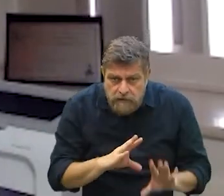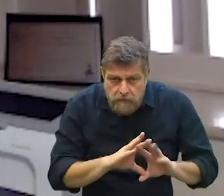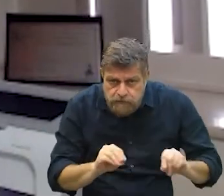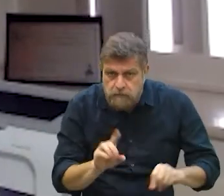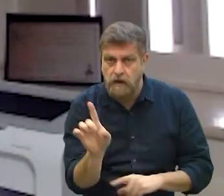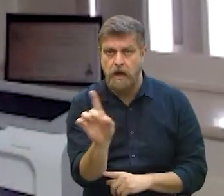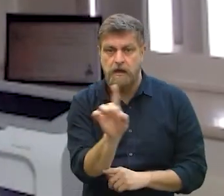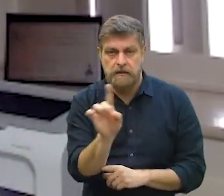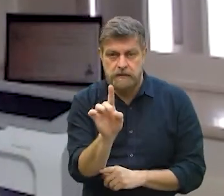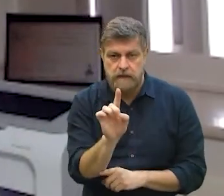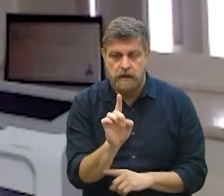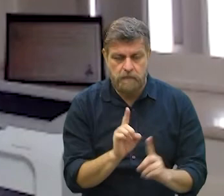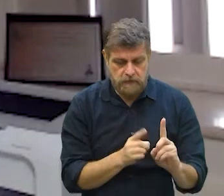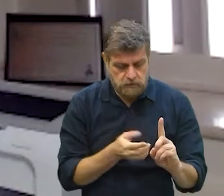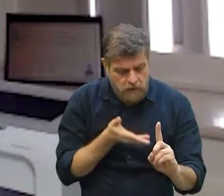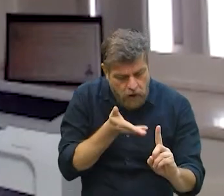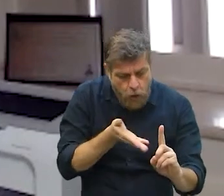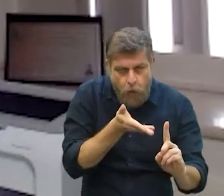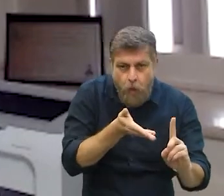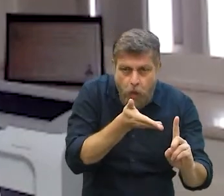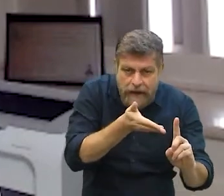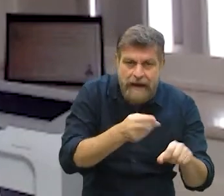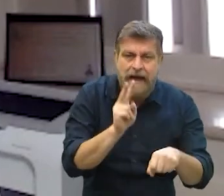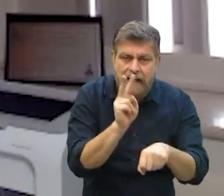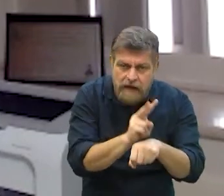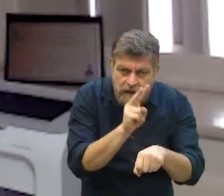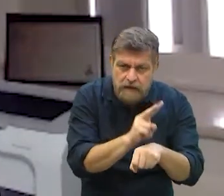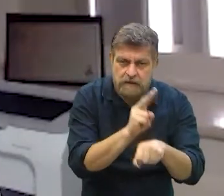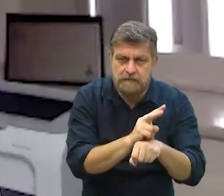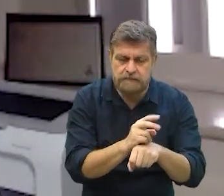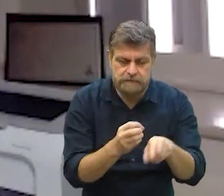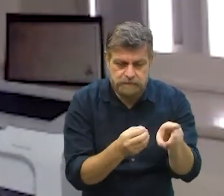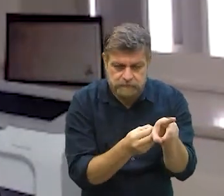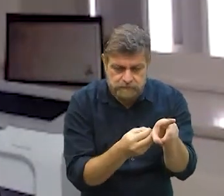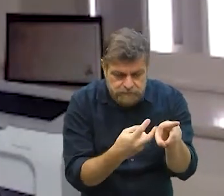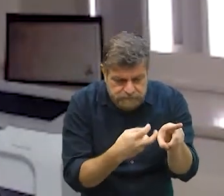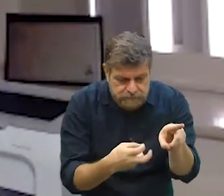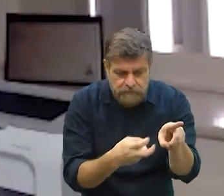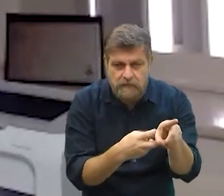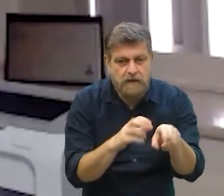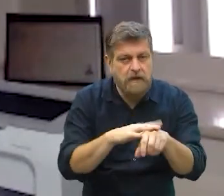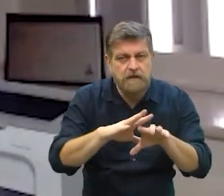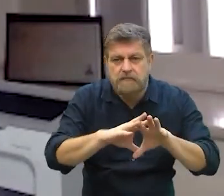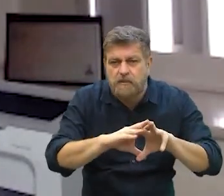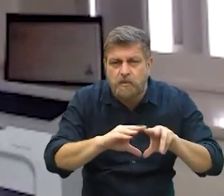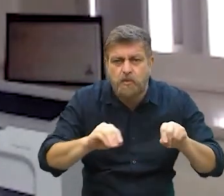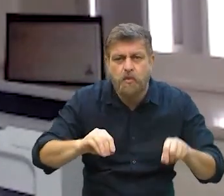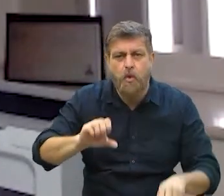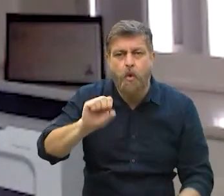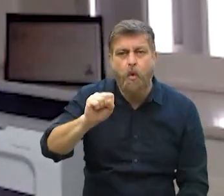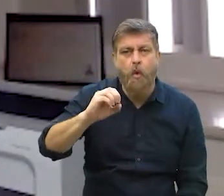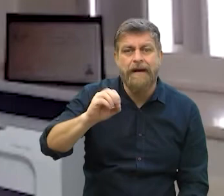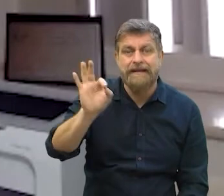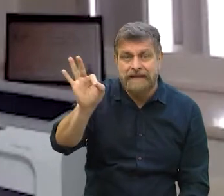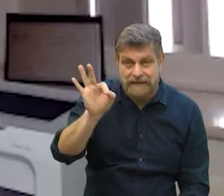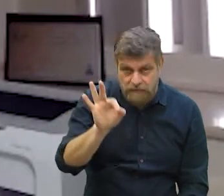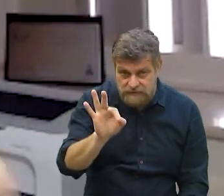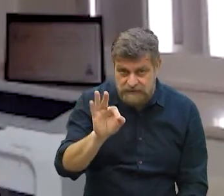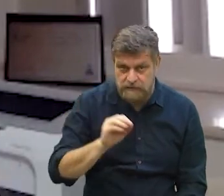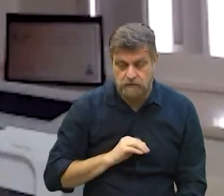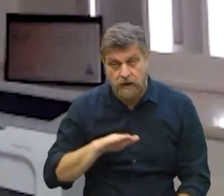ser tratados, curáveis. Como eu disse para você, se for uma doença localizada, esses pacientes vão ser curados 70%,